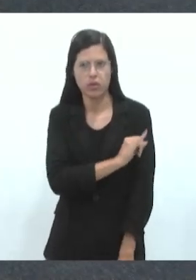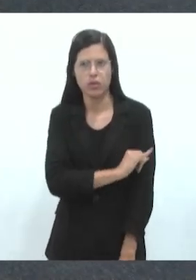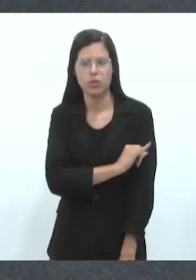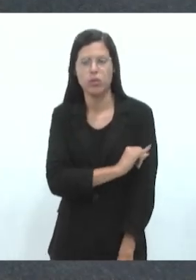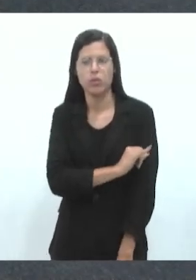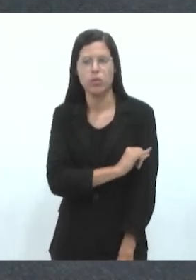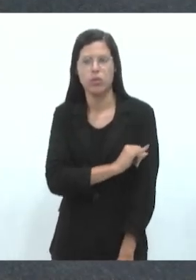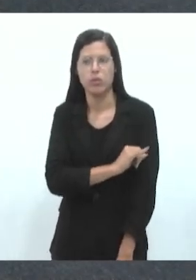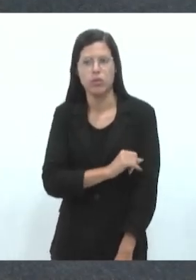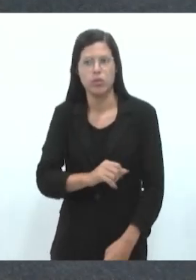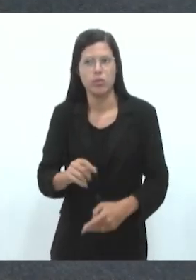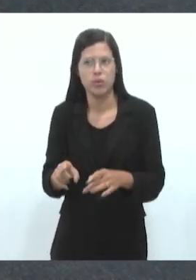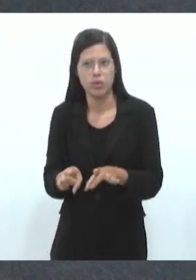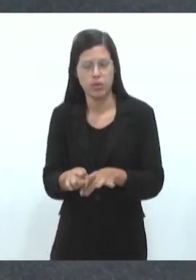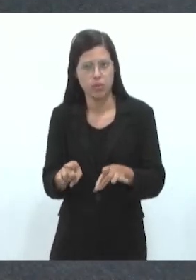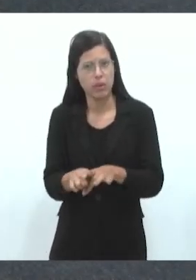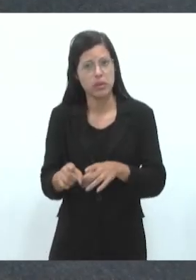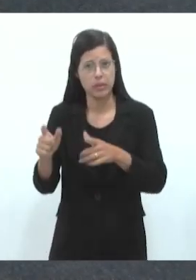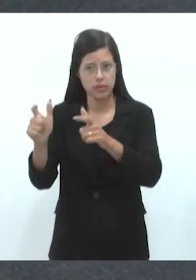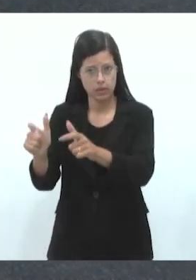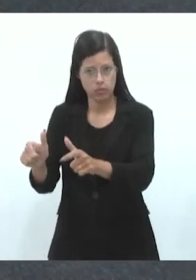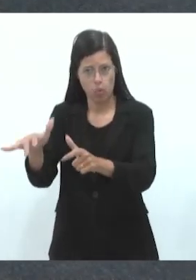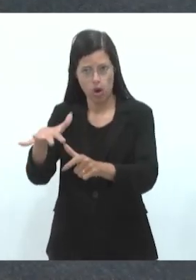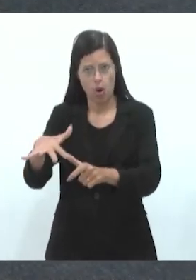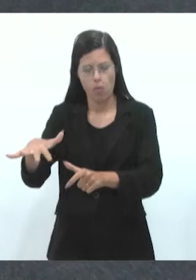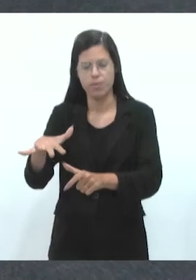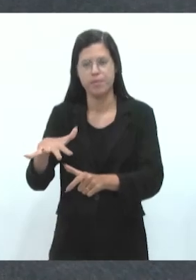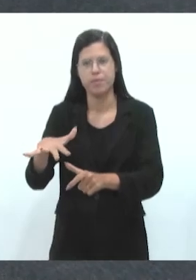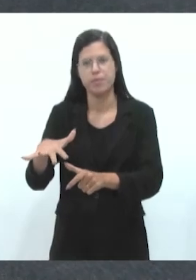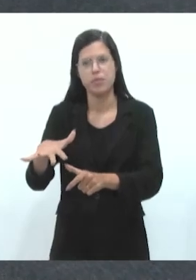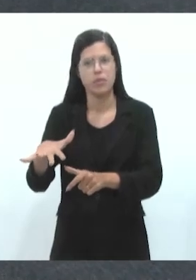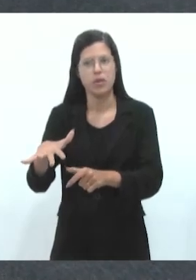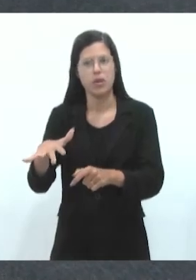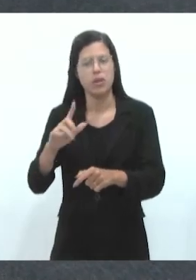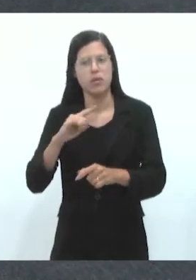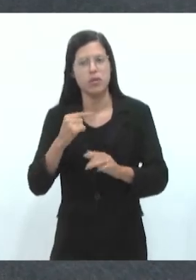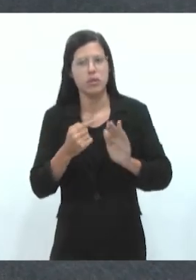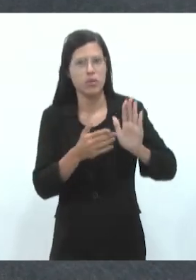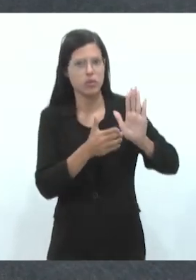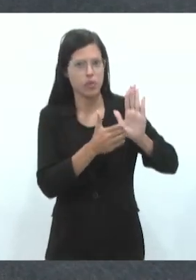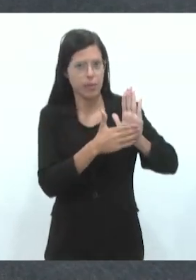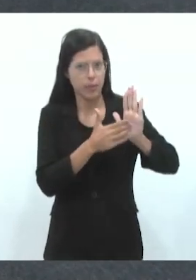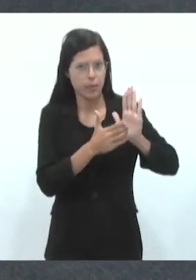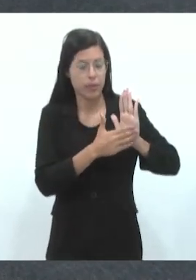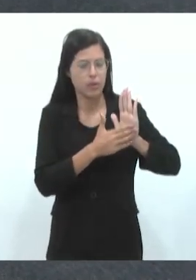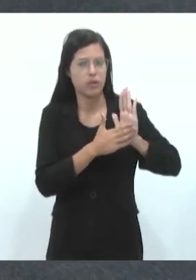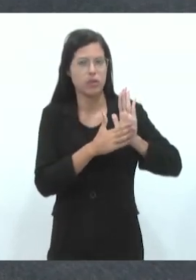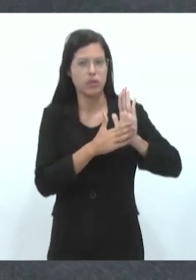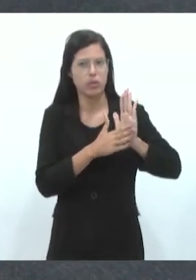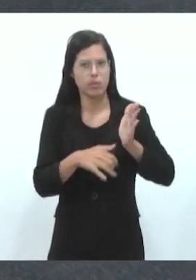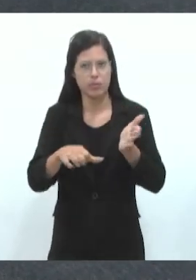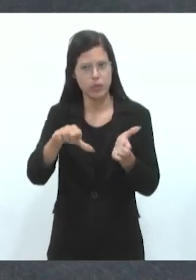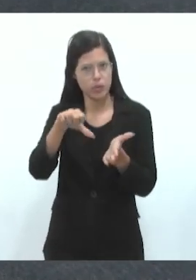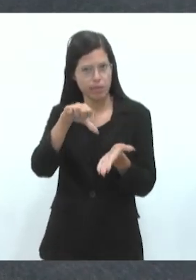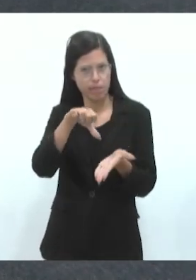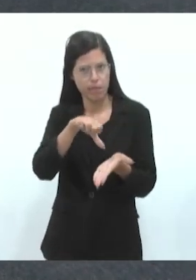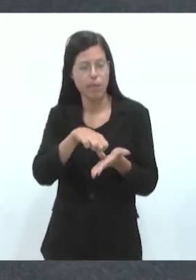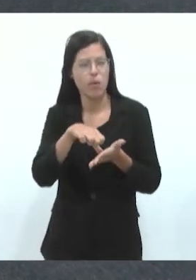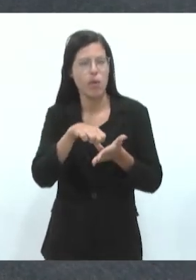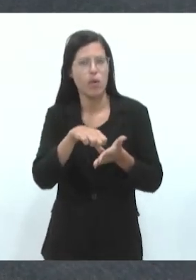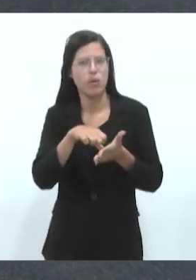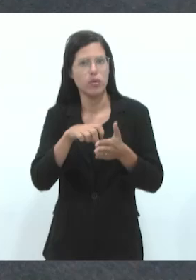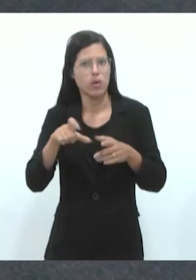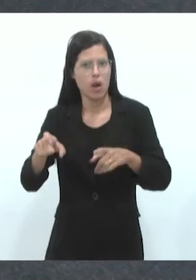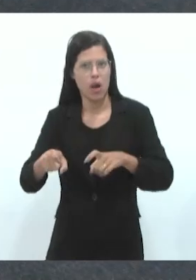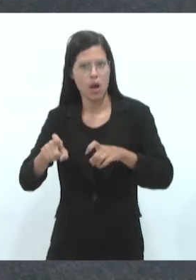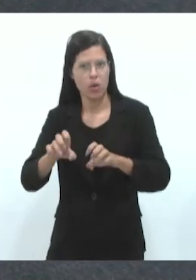e do Médio Paraíba. Porque nossa proposta com esse polo agroecológico